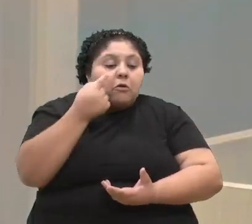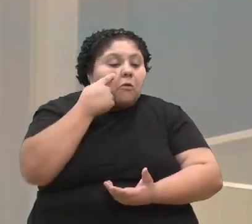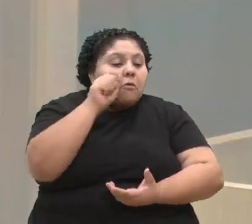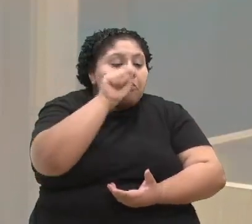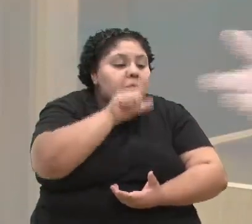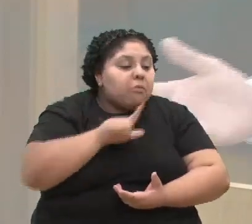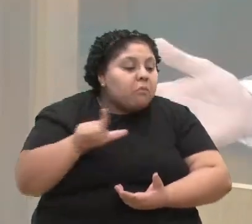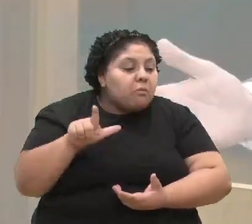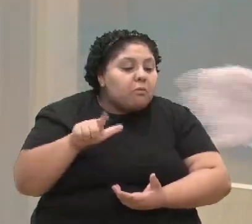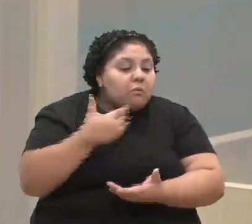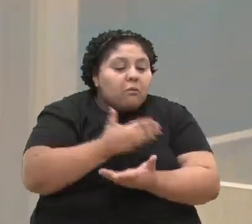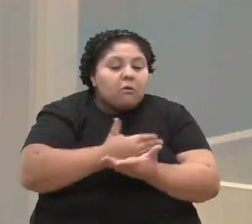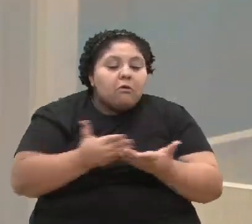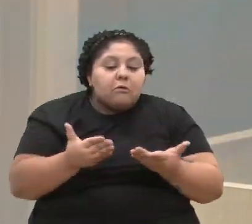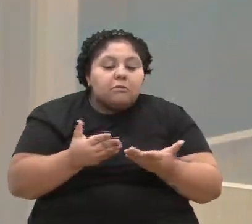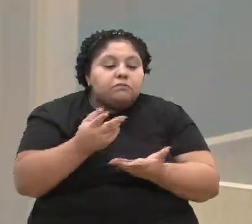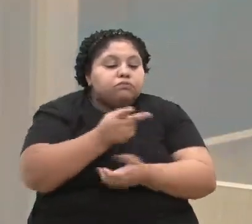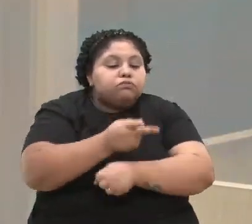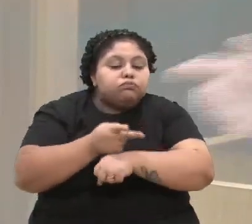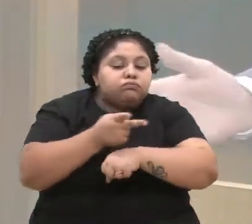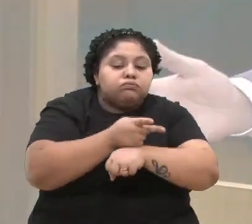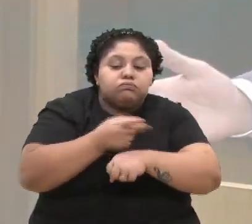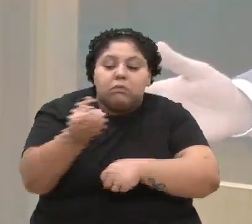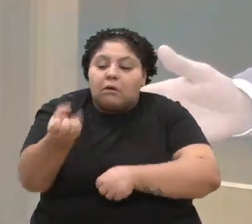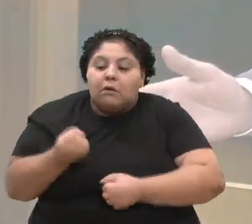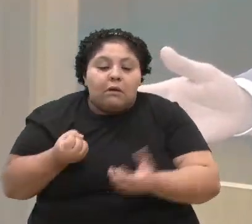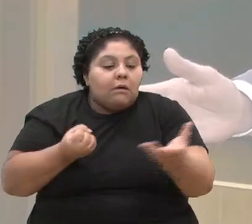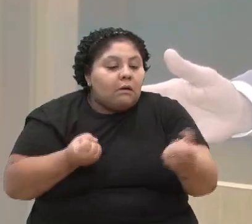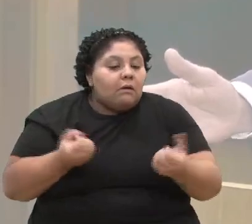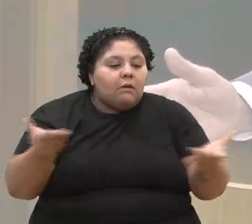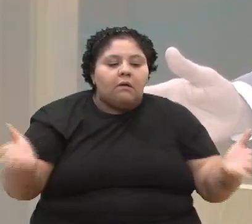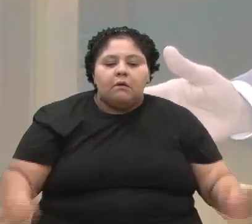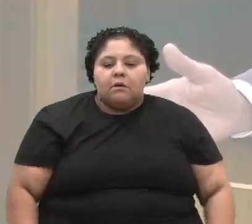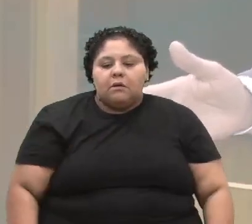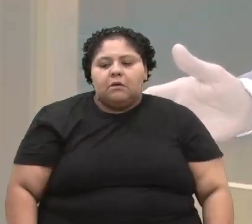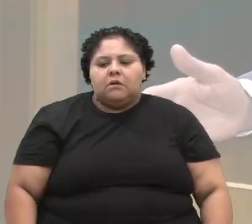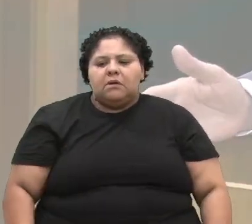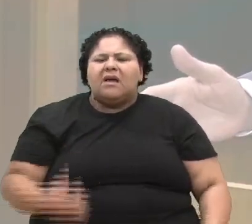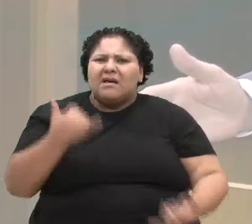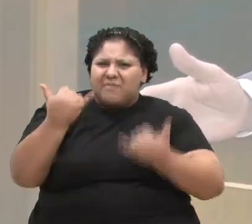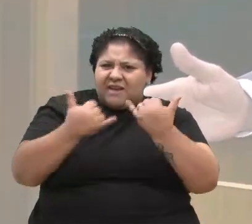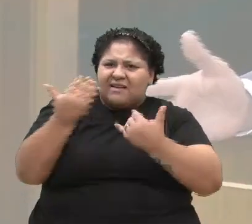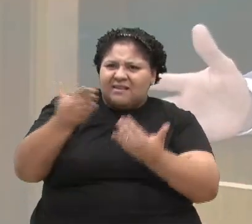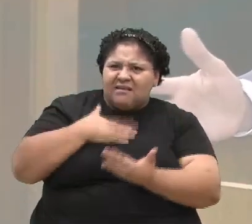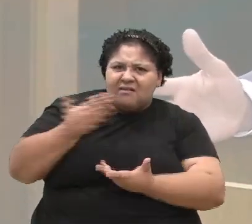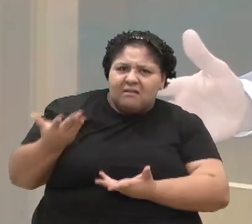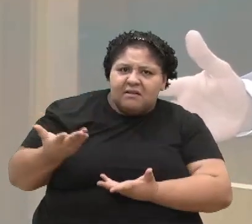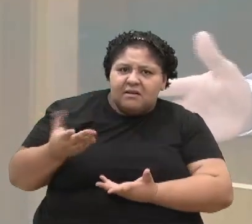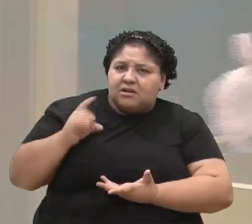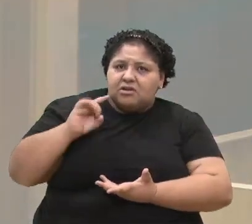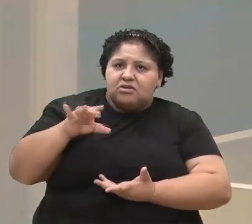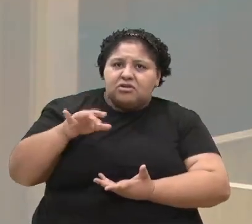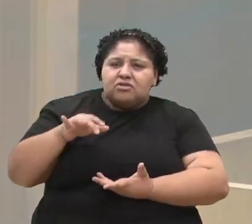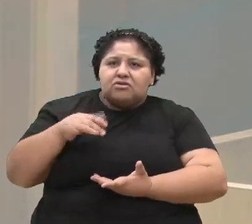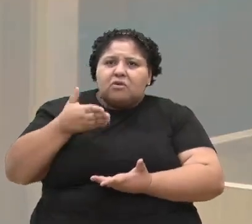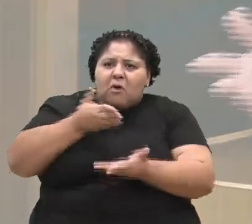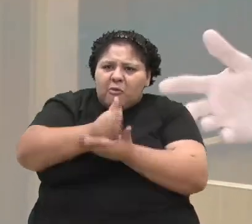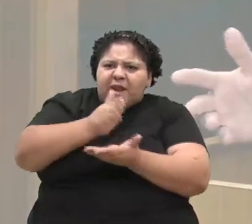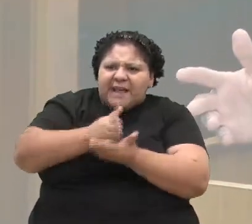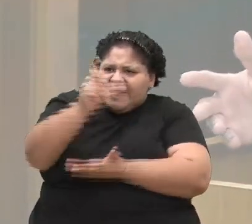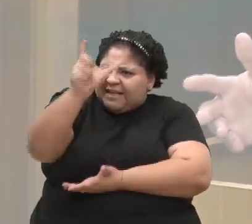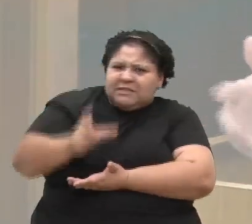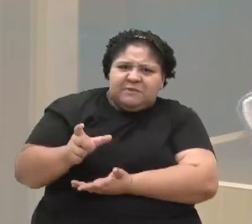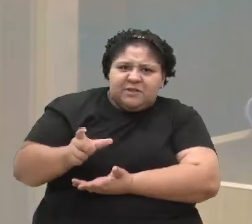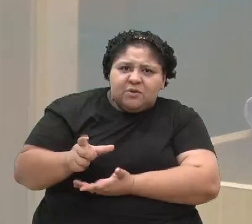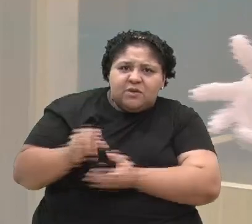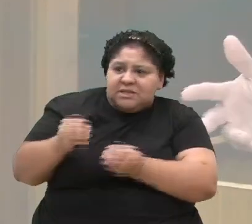nas gavetas. Eu digo, vocês estão de brincadeira conosco, né? Isso aqui é só para enganar o pessoal. Estão dando pulseira azul para todo